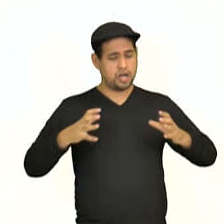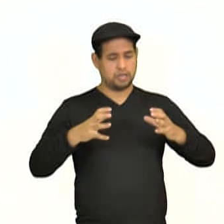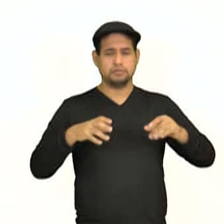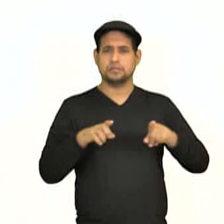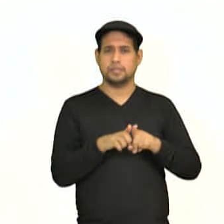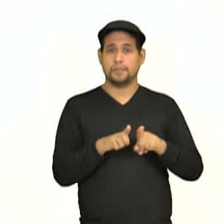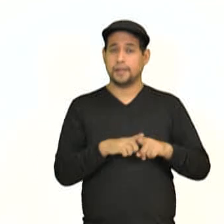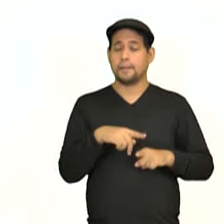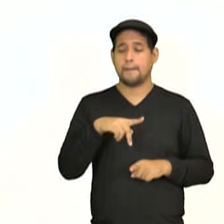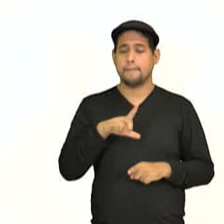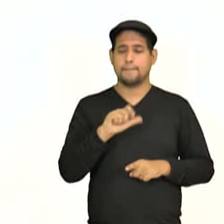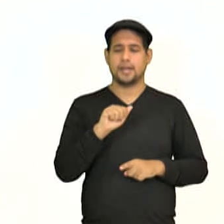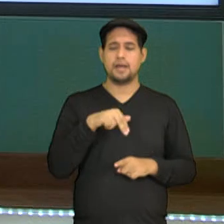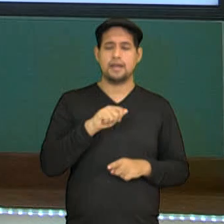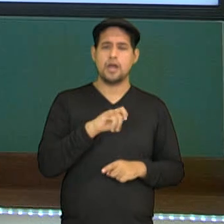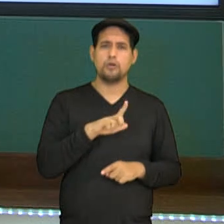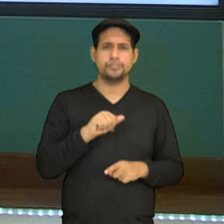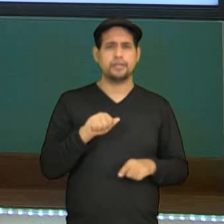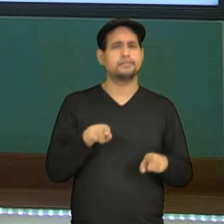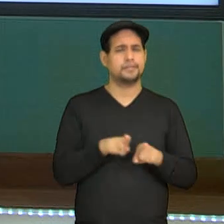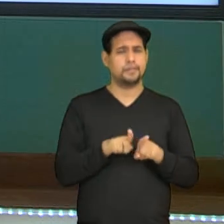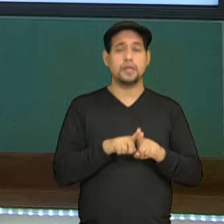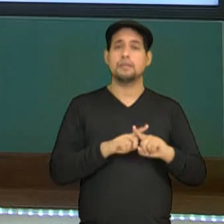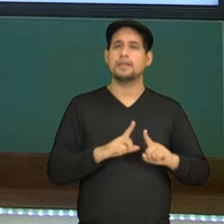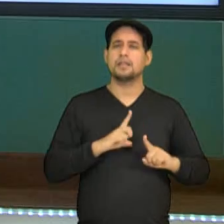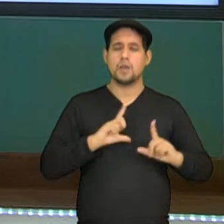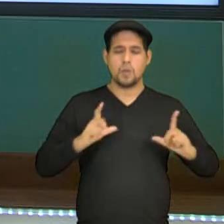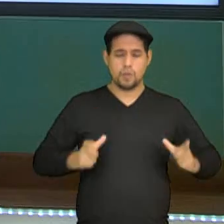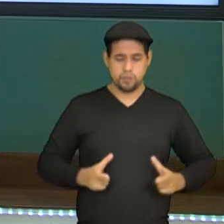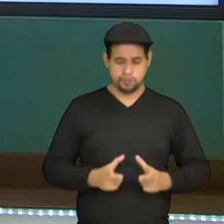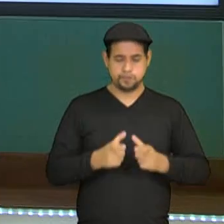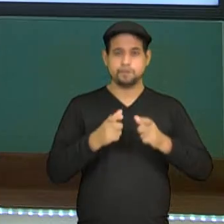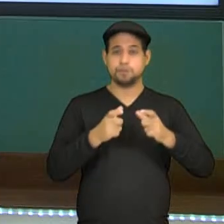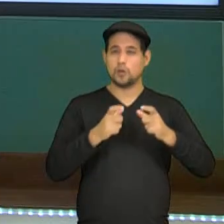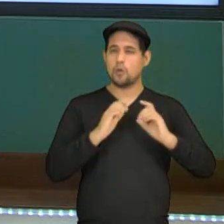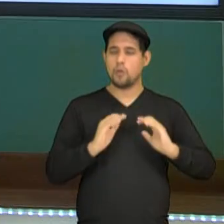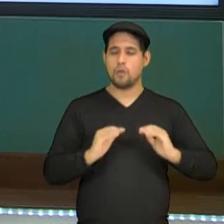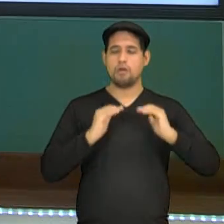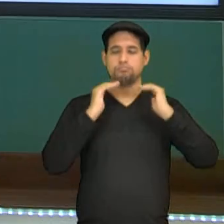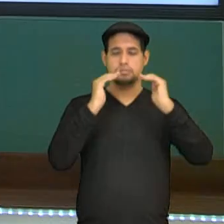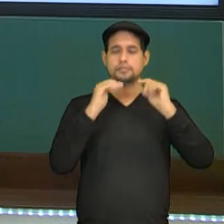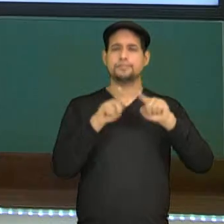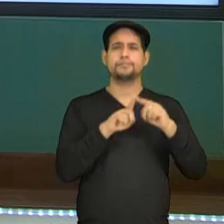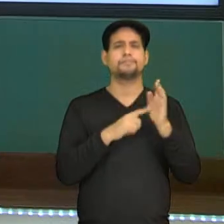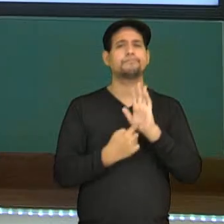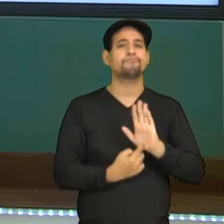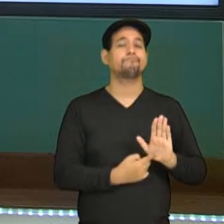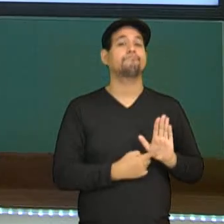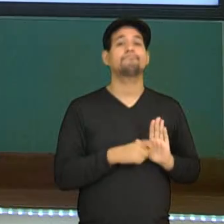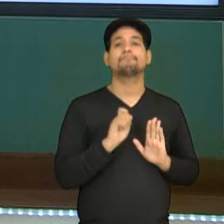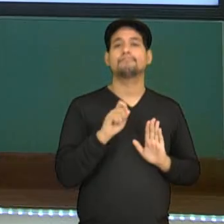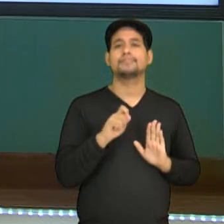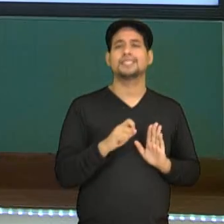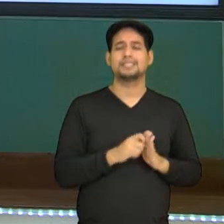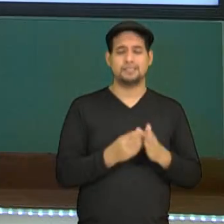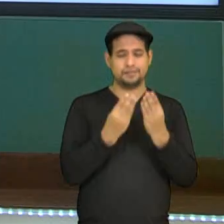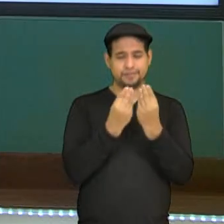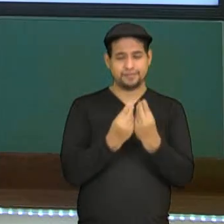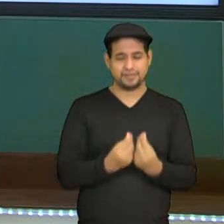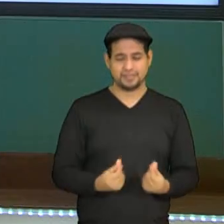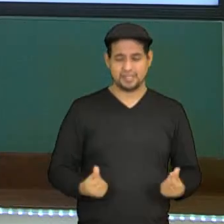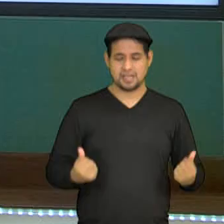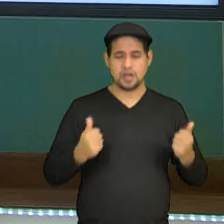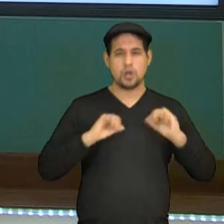região planáltica também, e que existem poucas áreas mais elevadas, mostrando literalmente desgaste